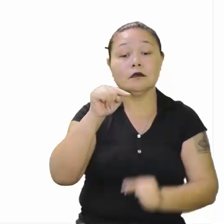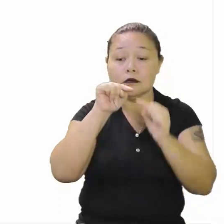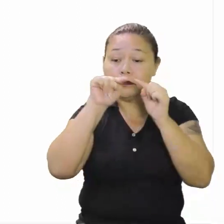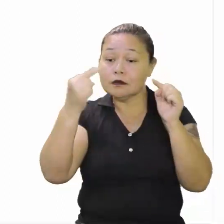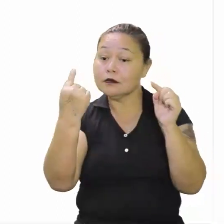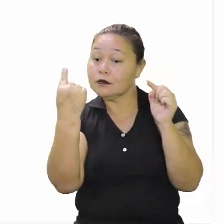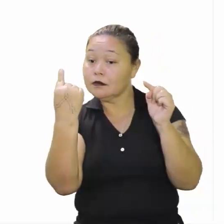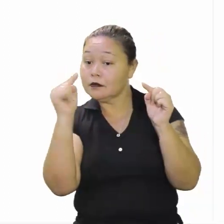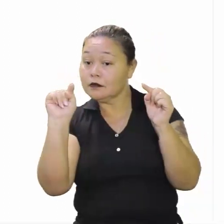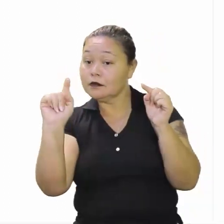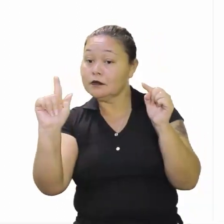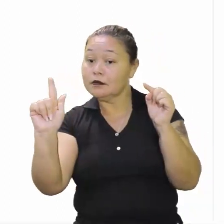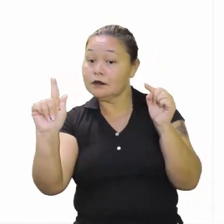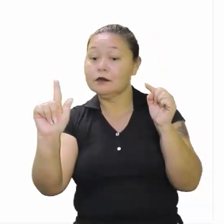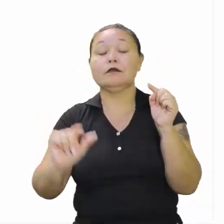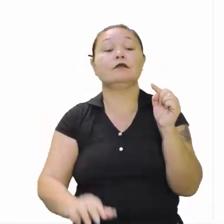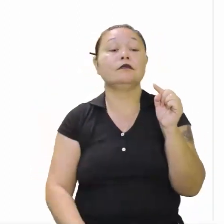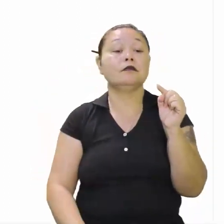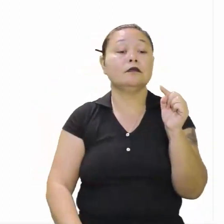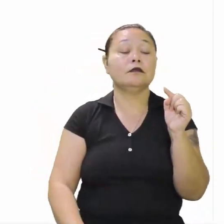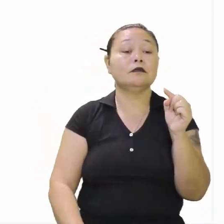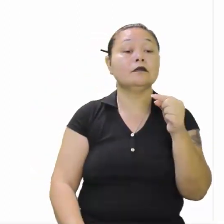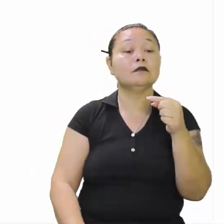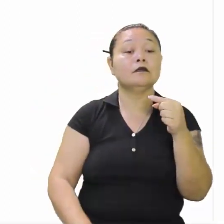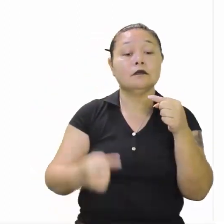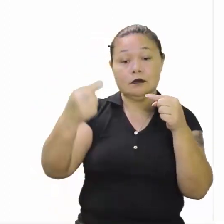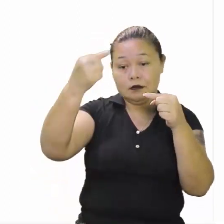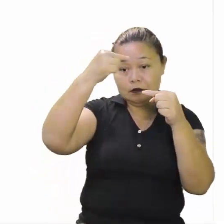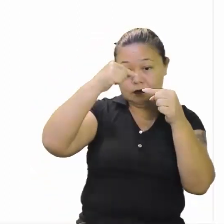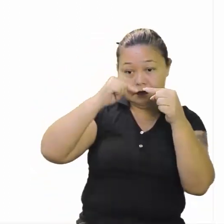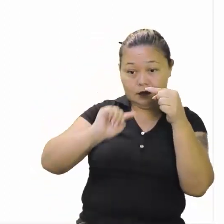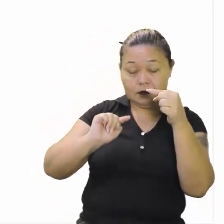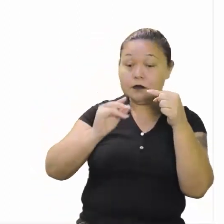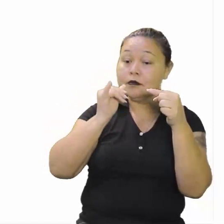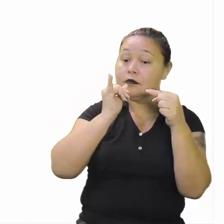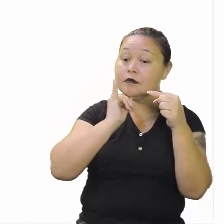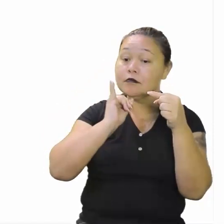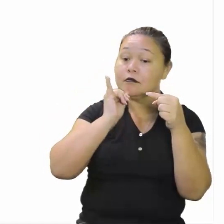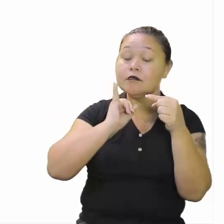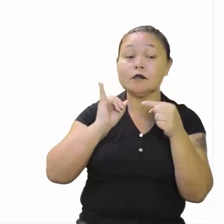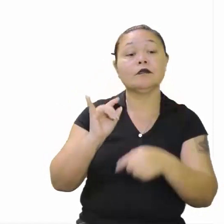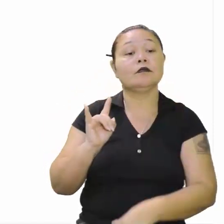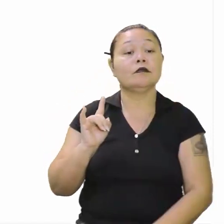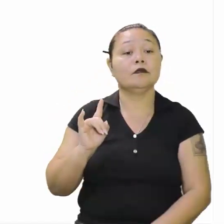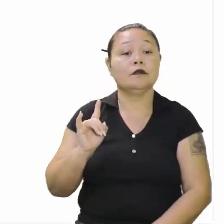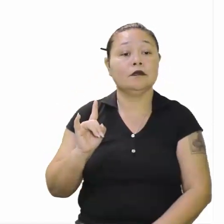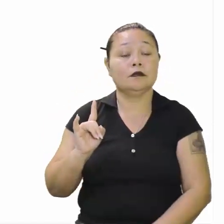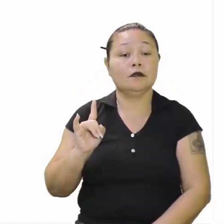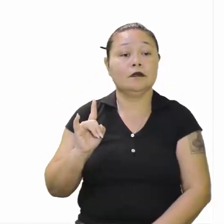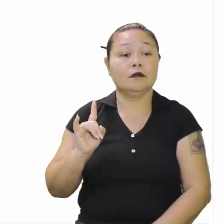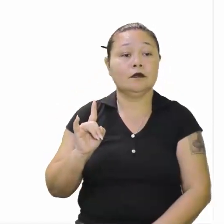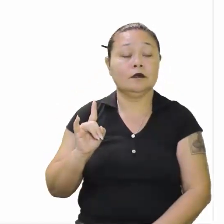corresponde a 1000 gramas. Você volta lá no exercício,